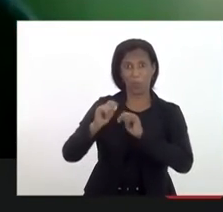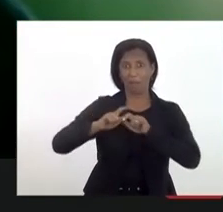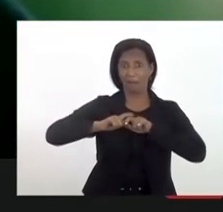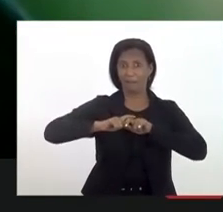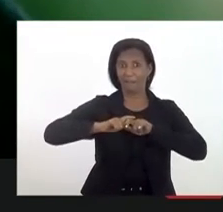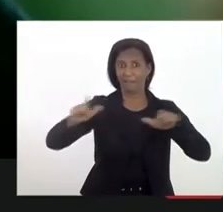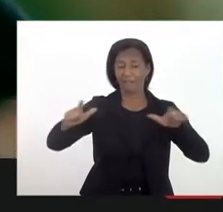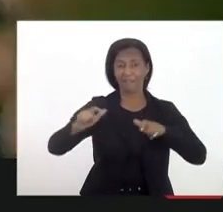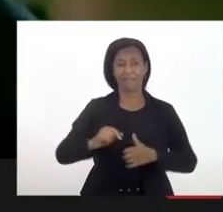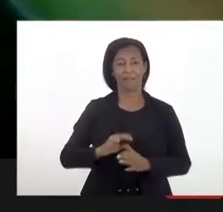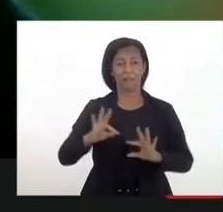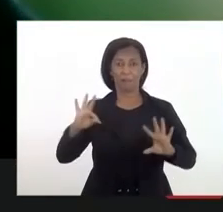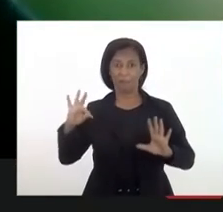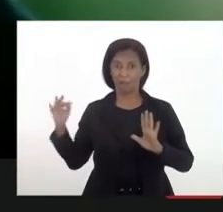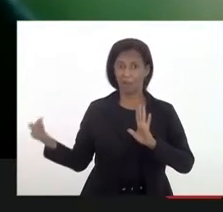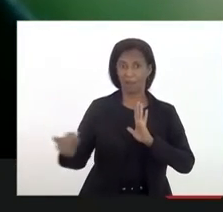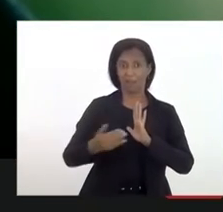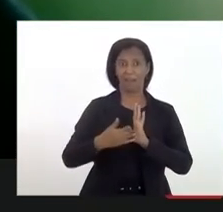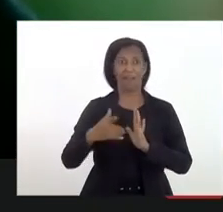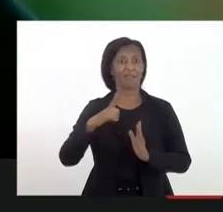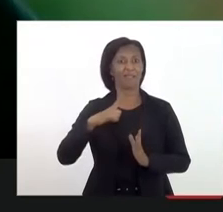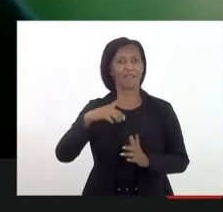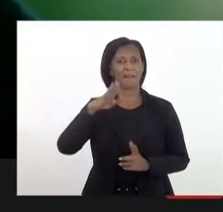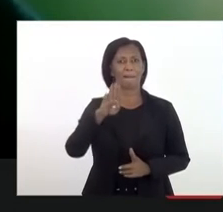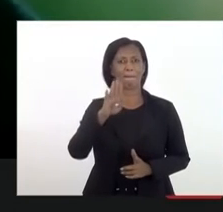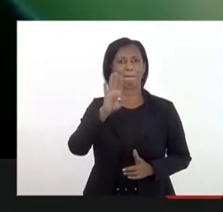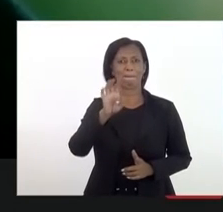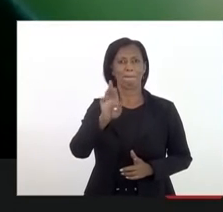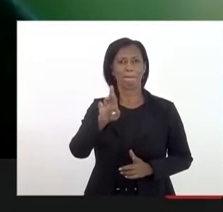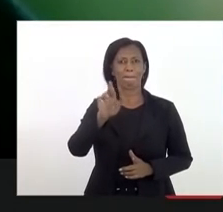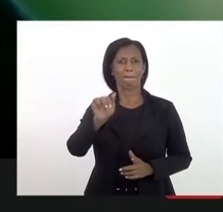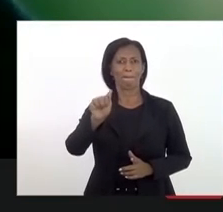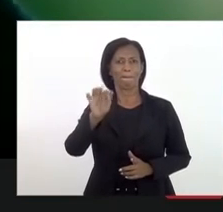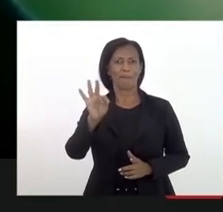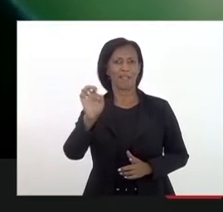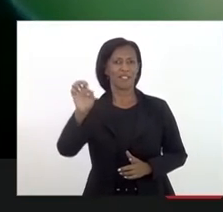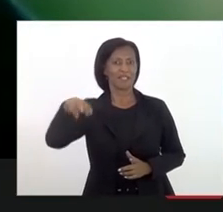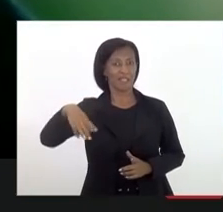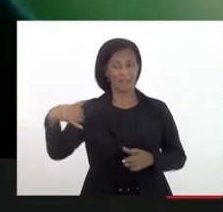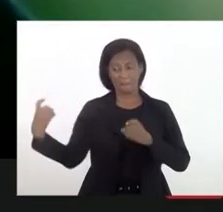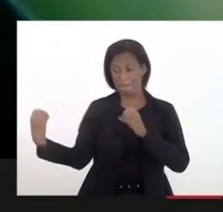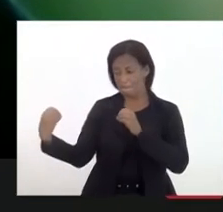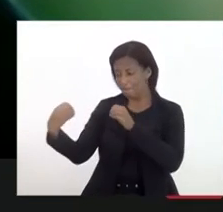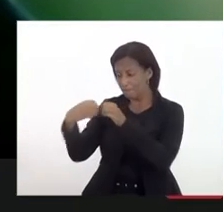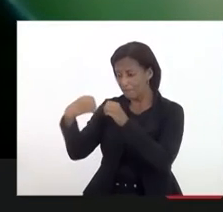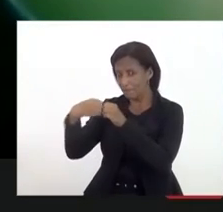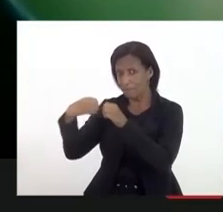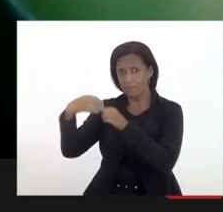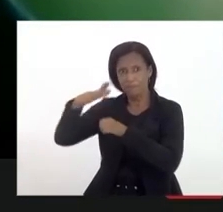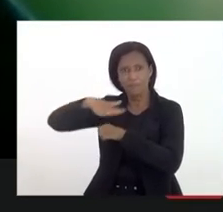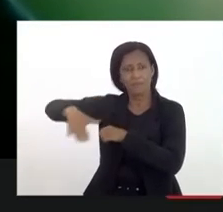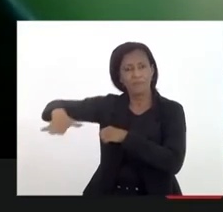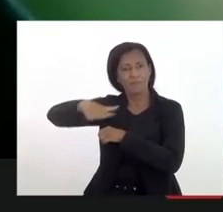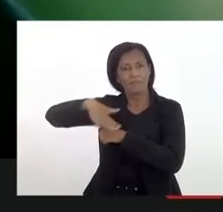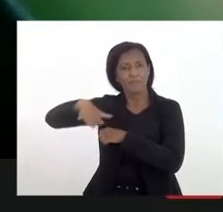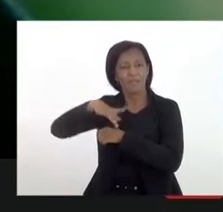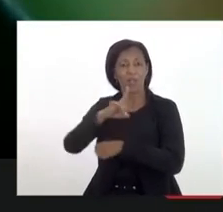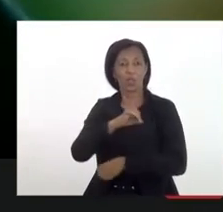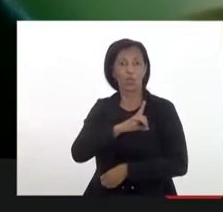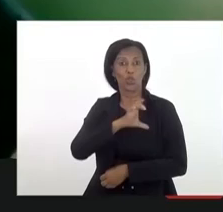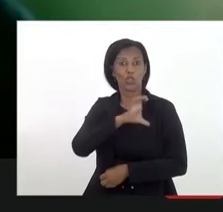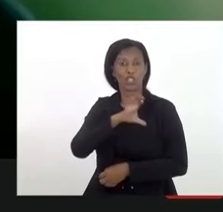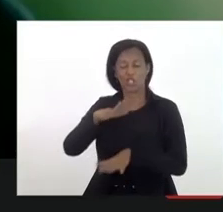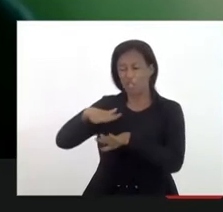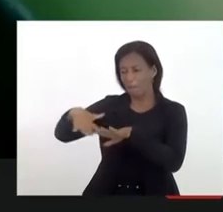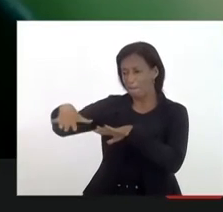Para completar tudo, você ainda tem a Braskem, próximo ali, que é na região ali de Duque de